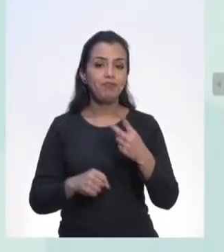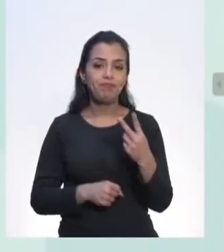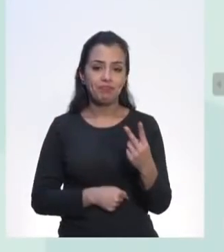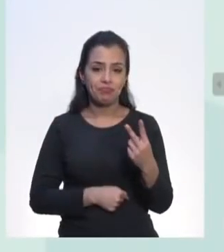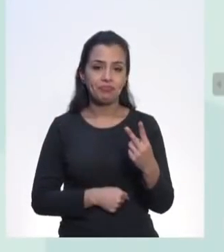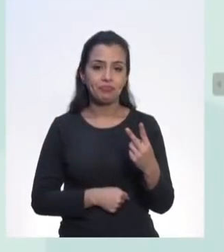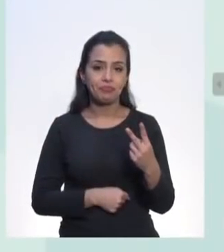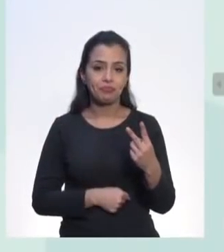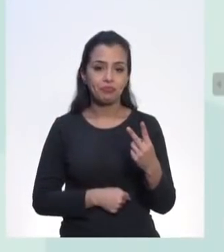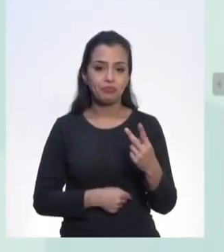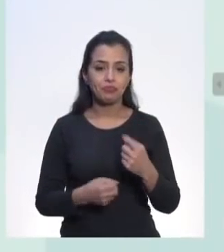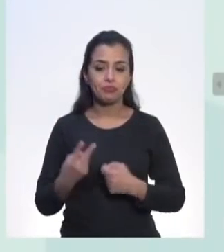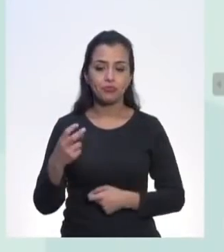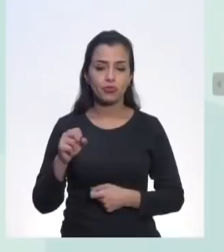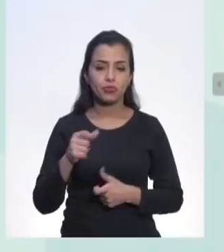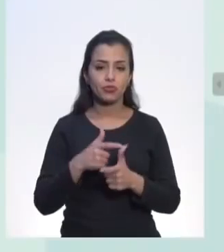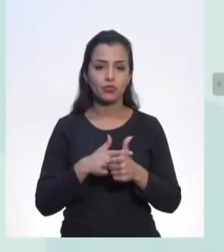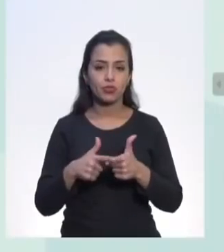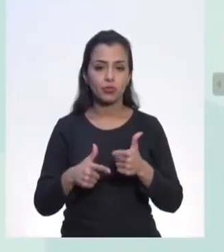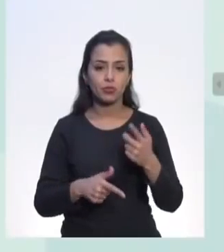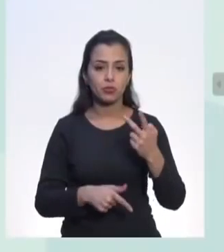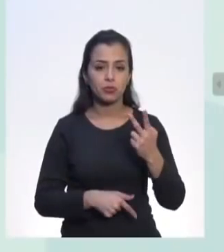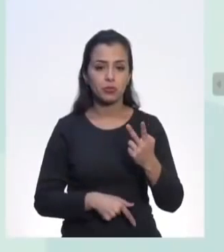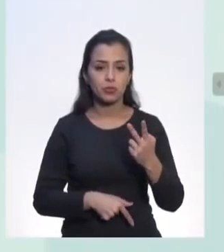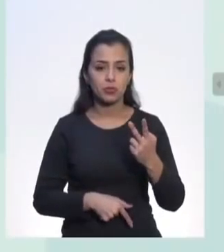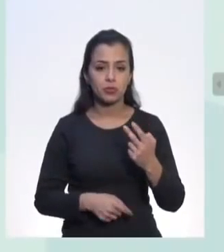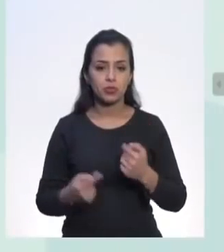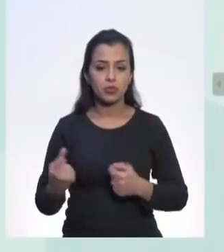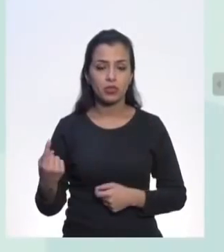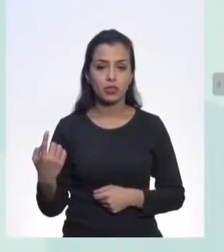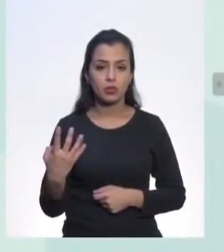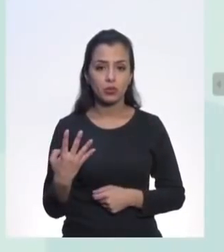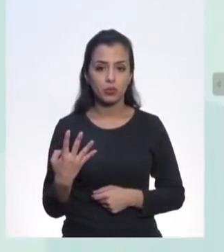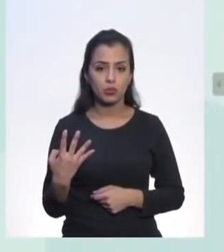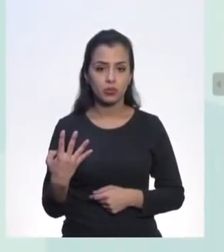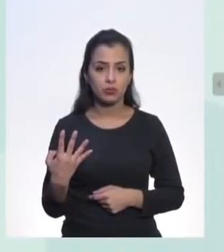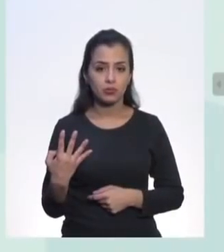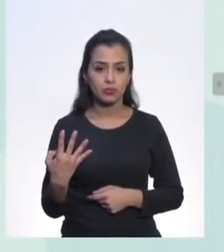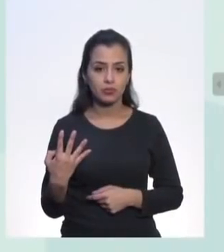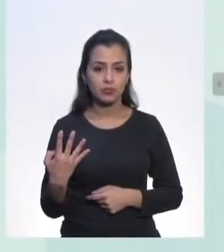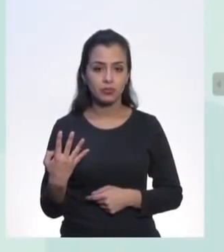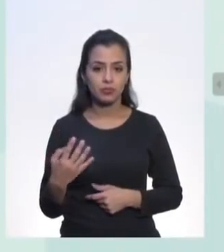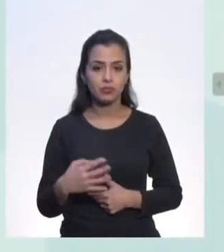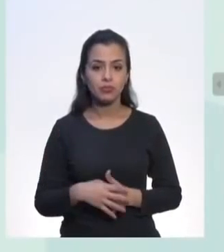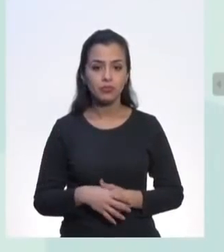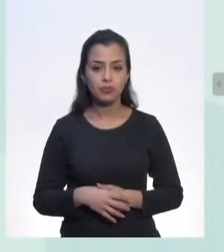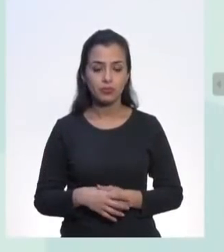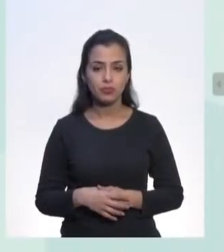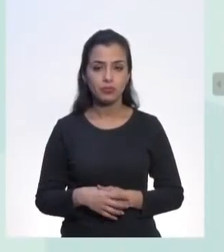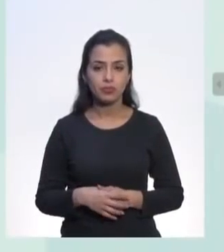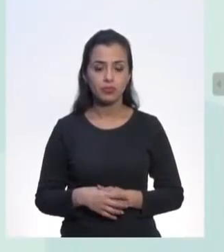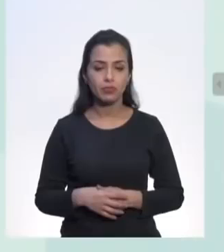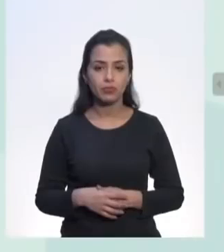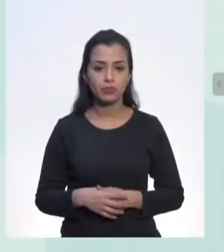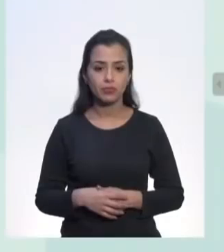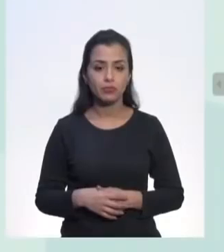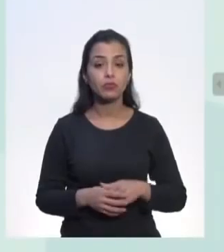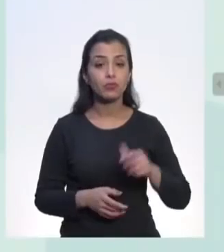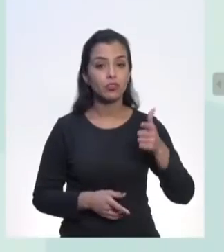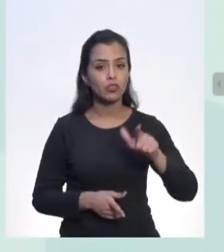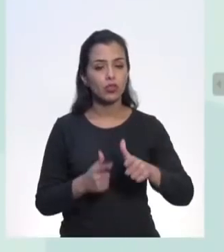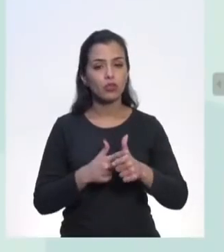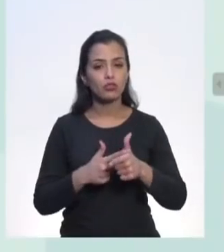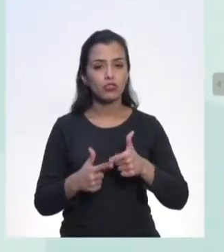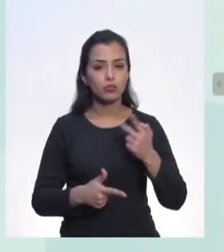de novo. 28 dividido por 2, 14. 14 continua par. Então, vou